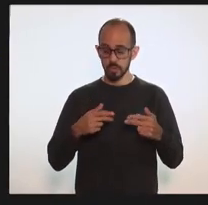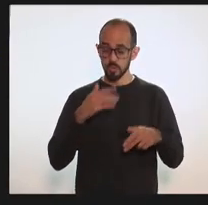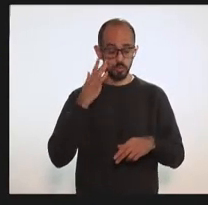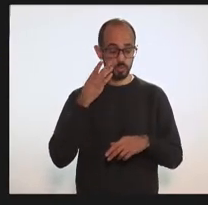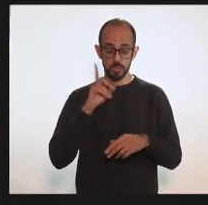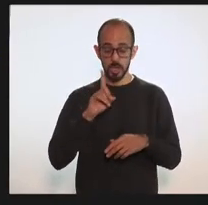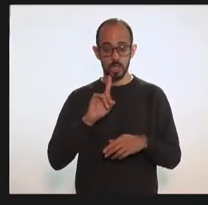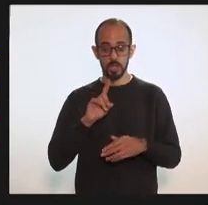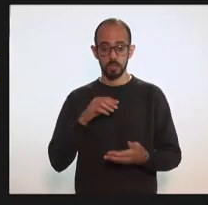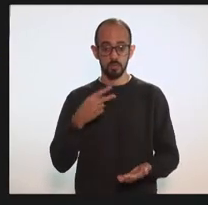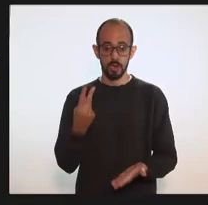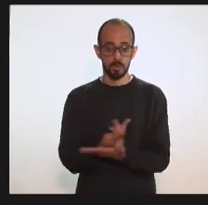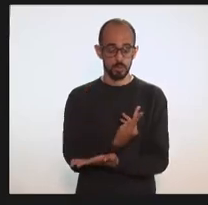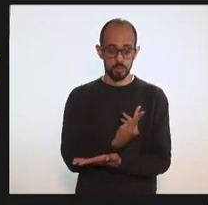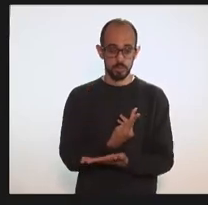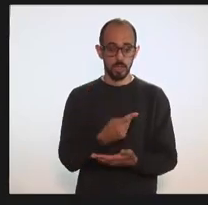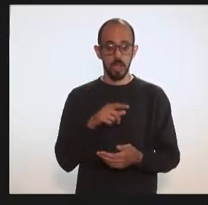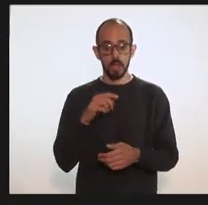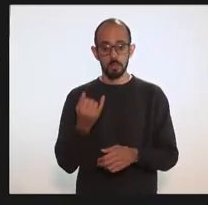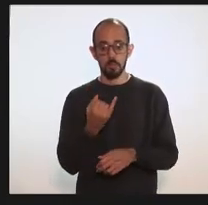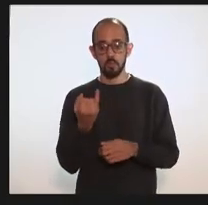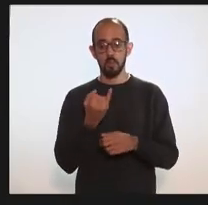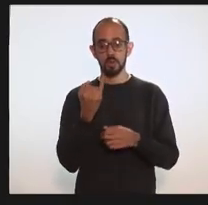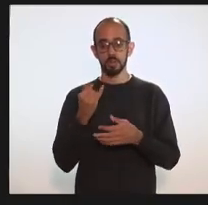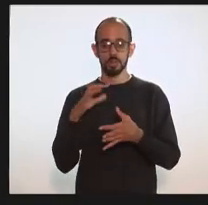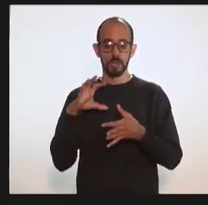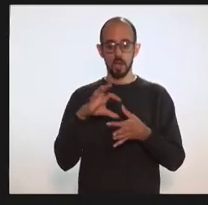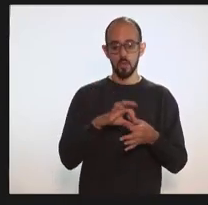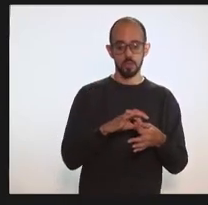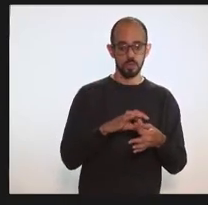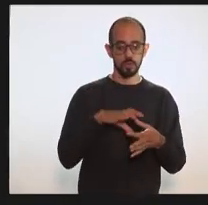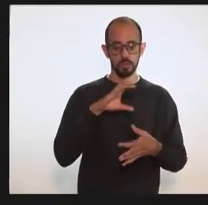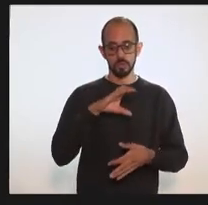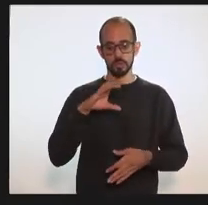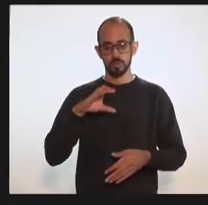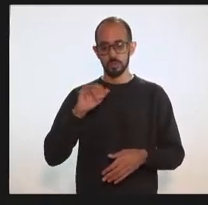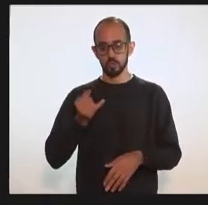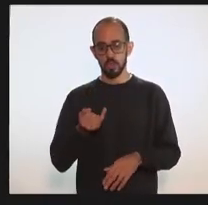é importante também tem um